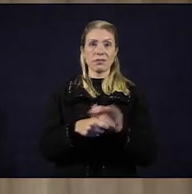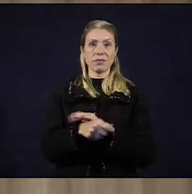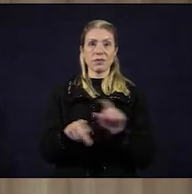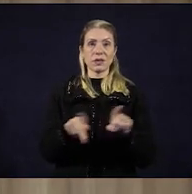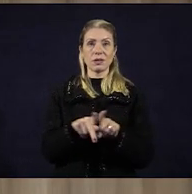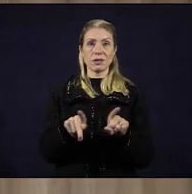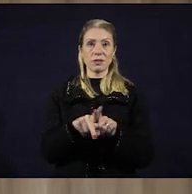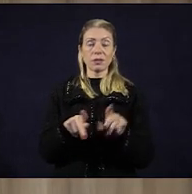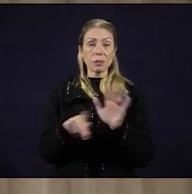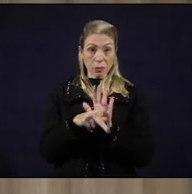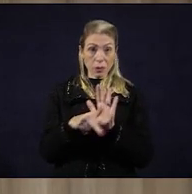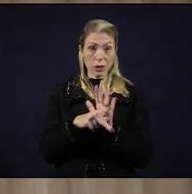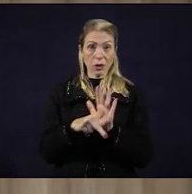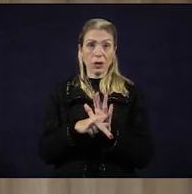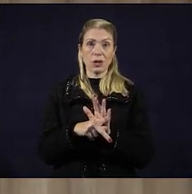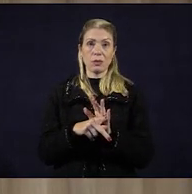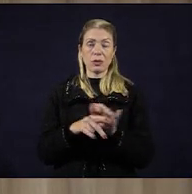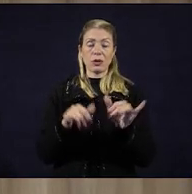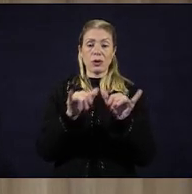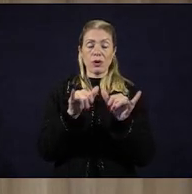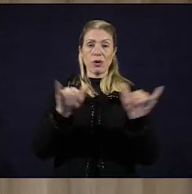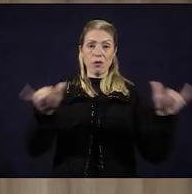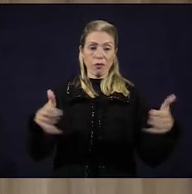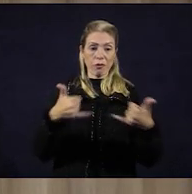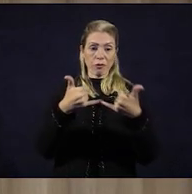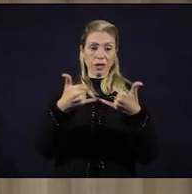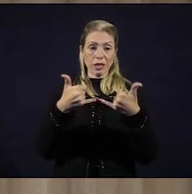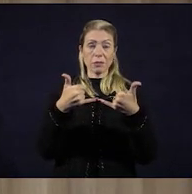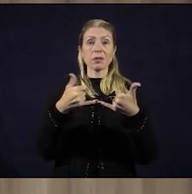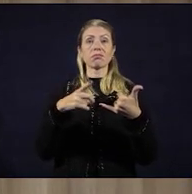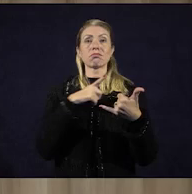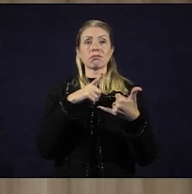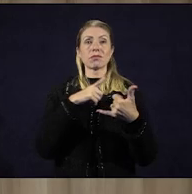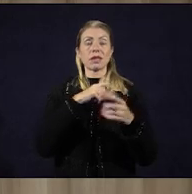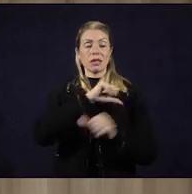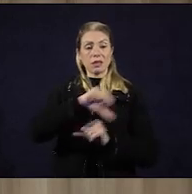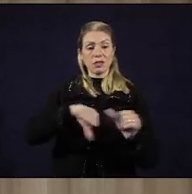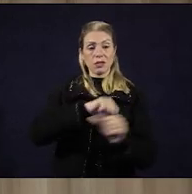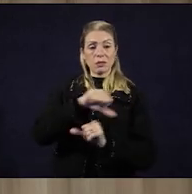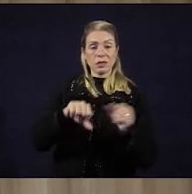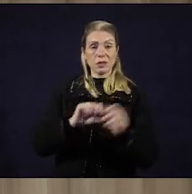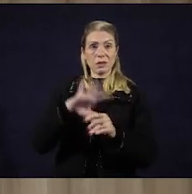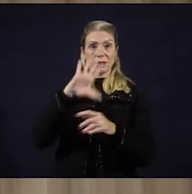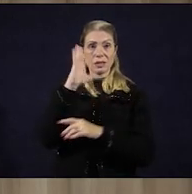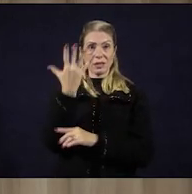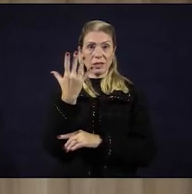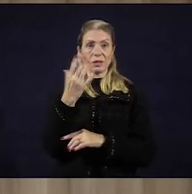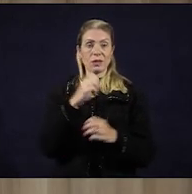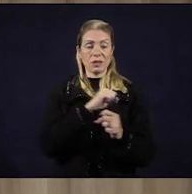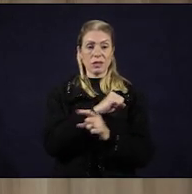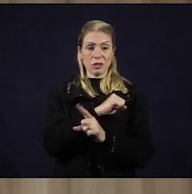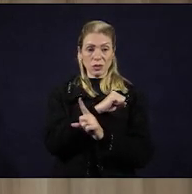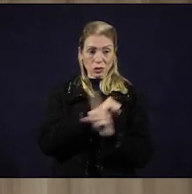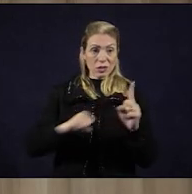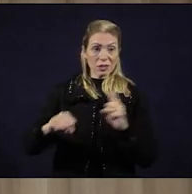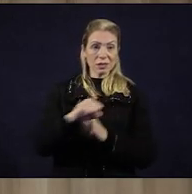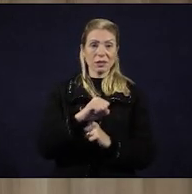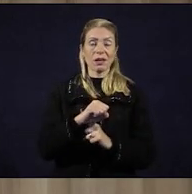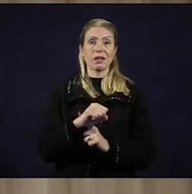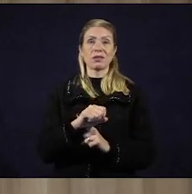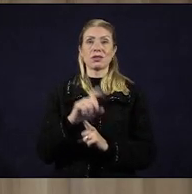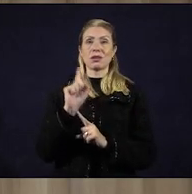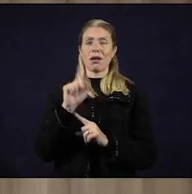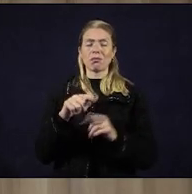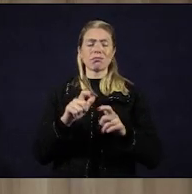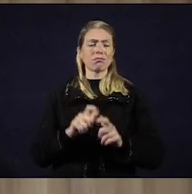fibra e com a transformação que isso causa em toda a sociedade ela é imensa